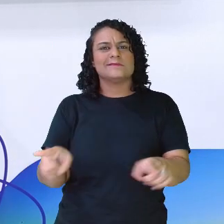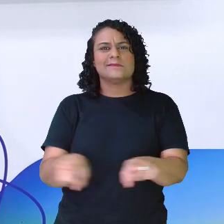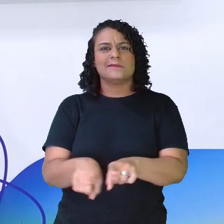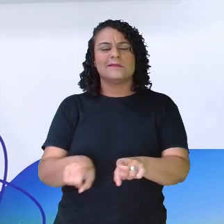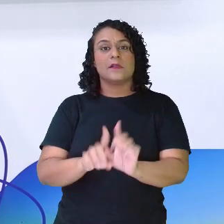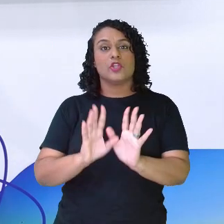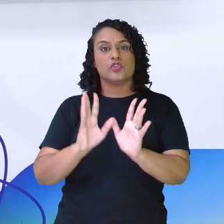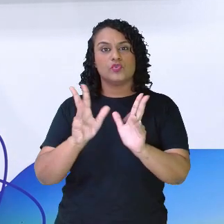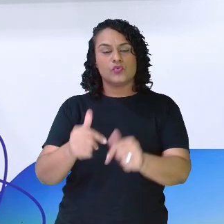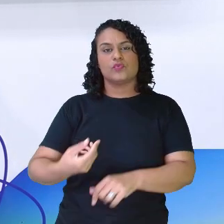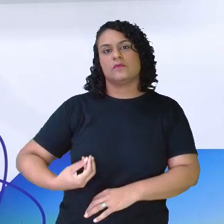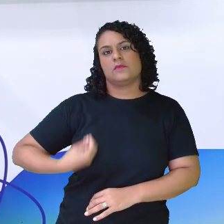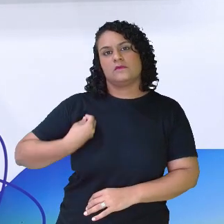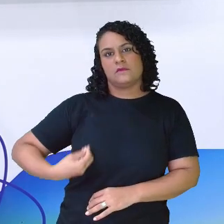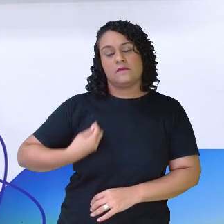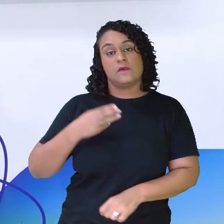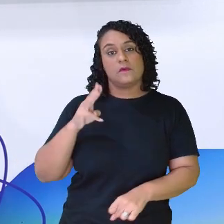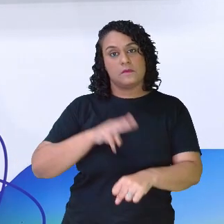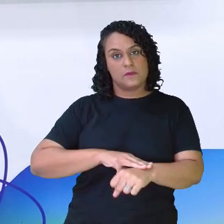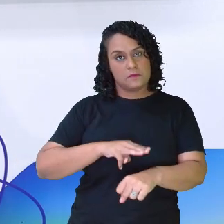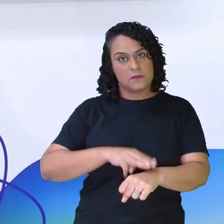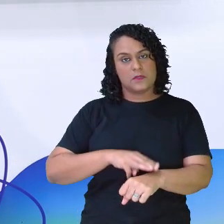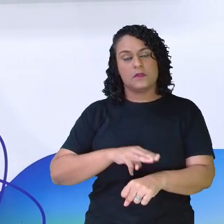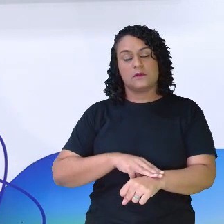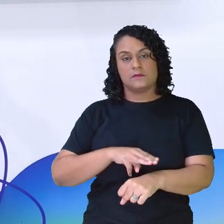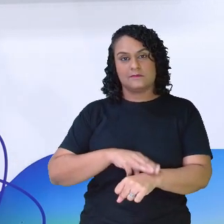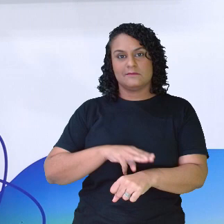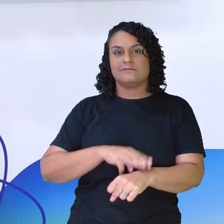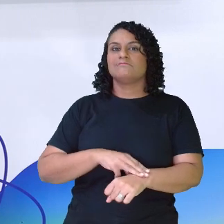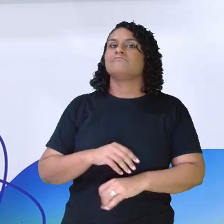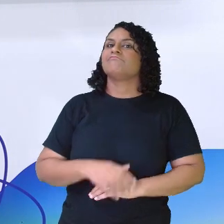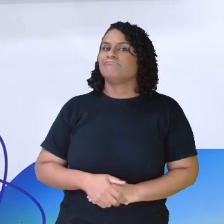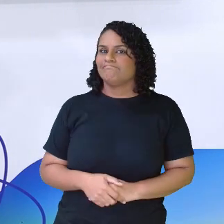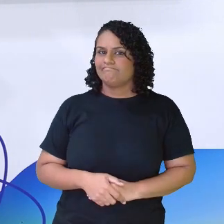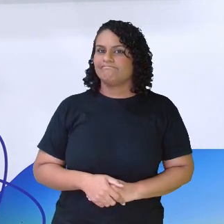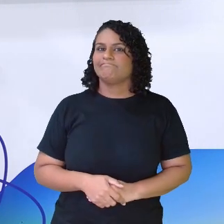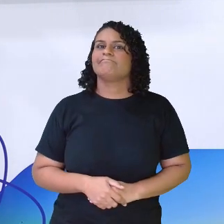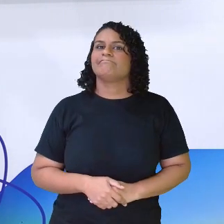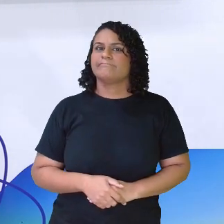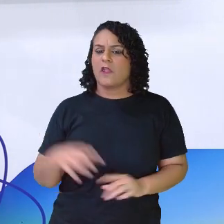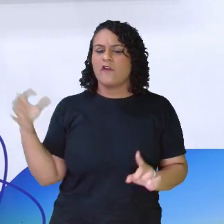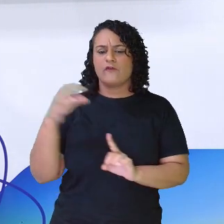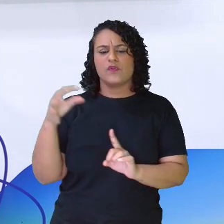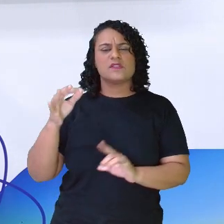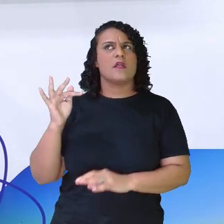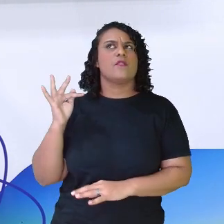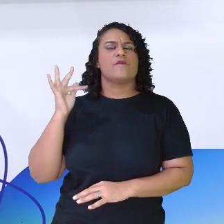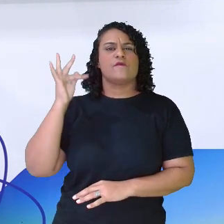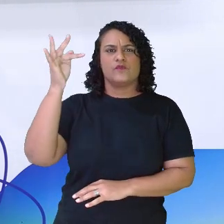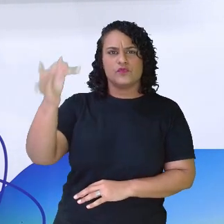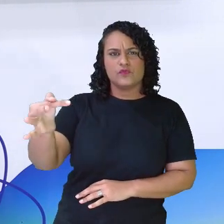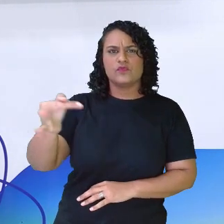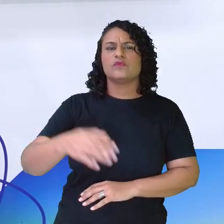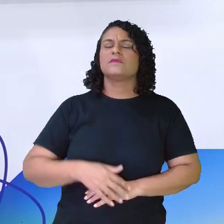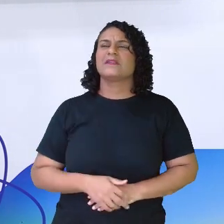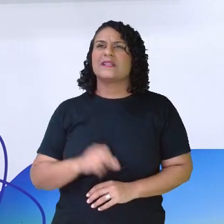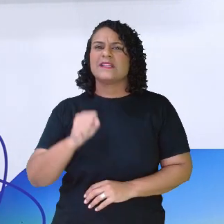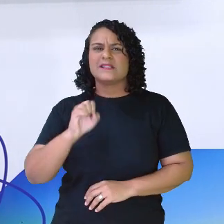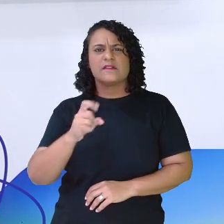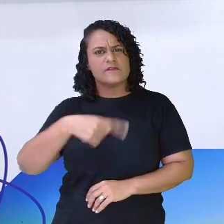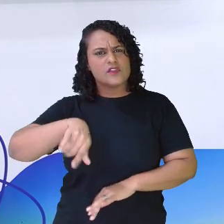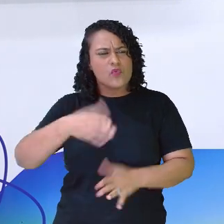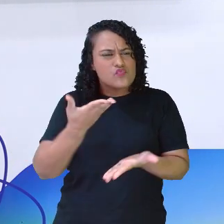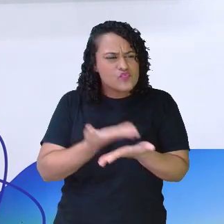gente está vivendo agora, nesse momento, inclusive, vai refletir lá na frente. As escolhas que você faz, se você